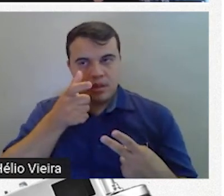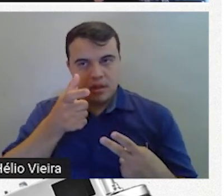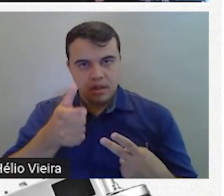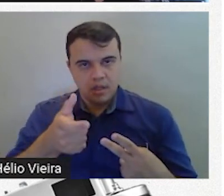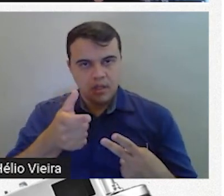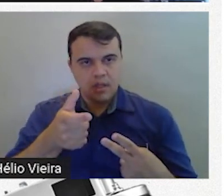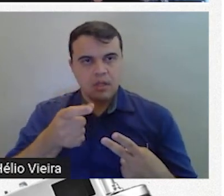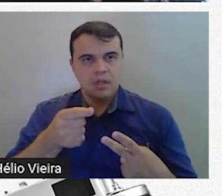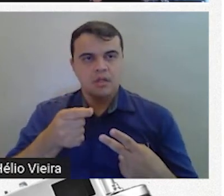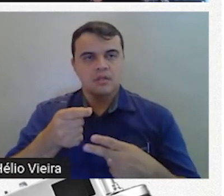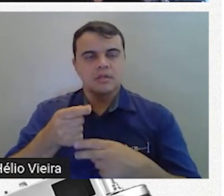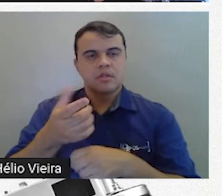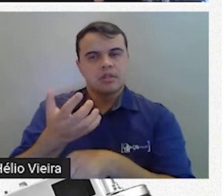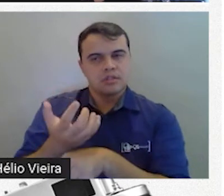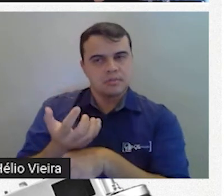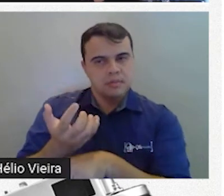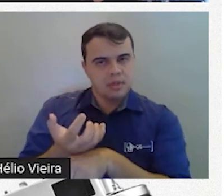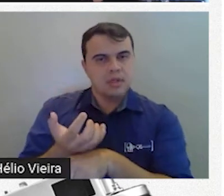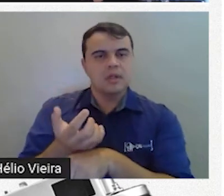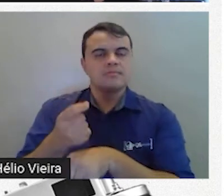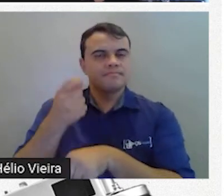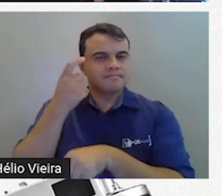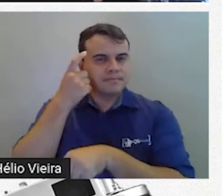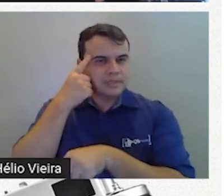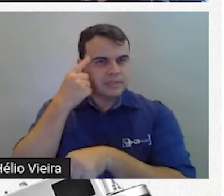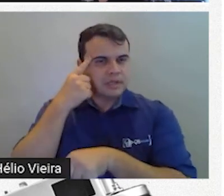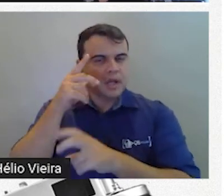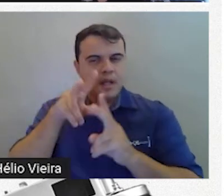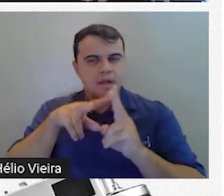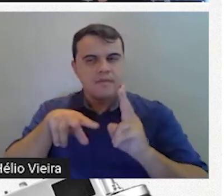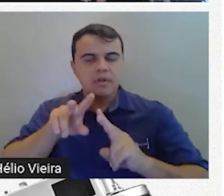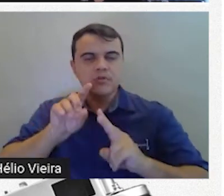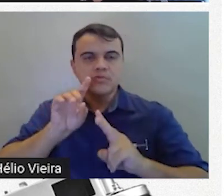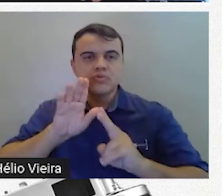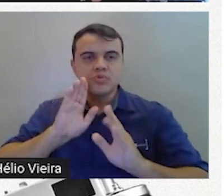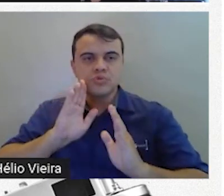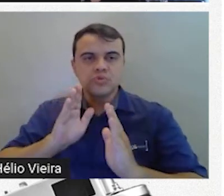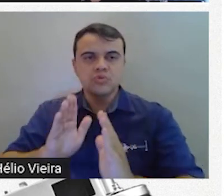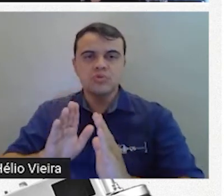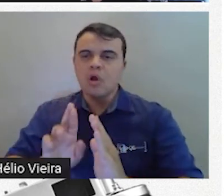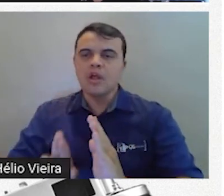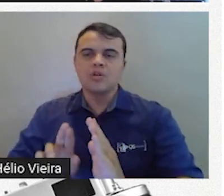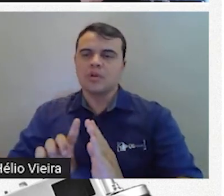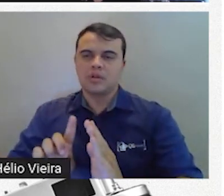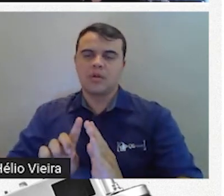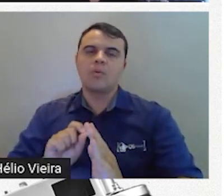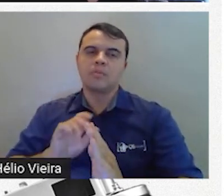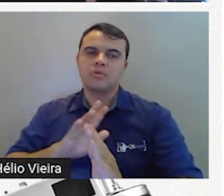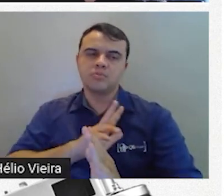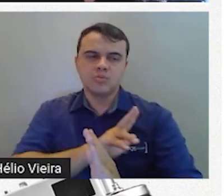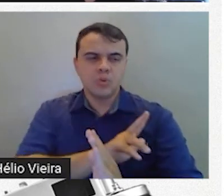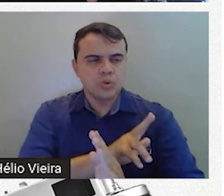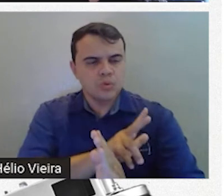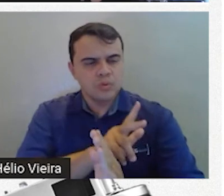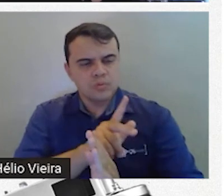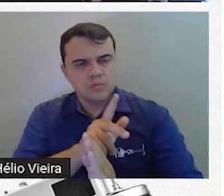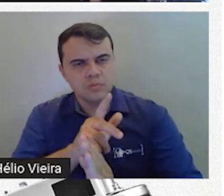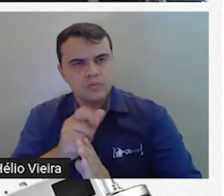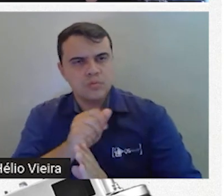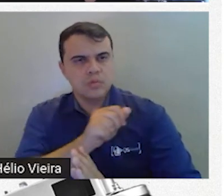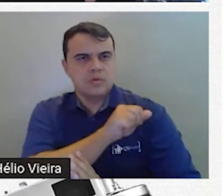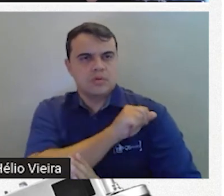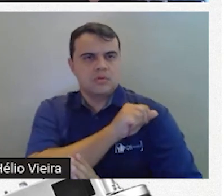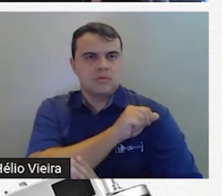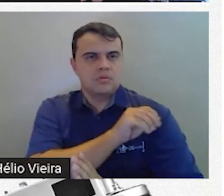pela disciplina. Então, pensar na avaliação não no resultado em si, mas como que esse